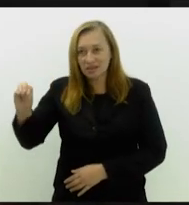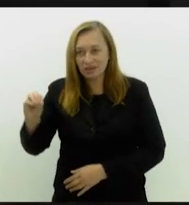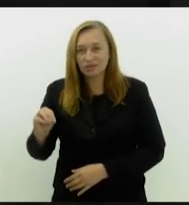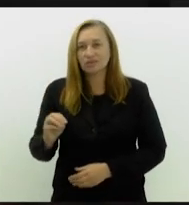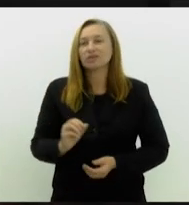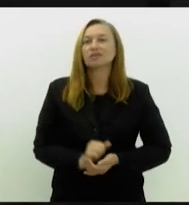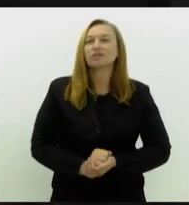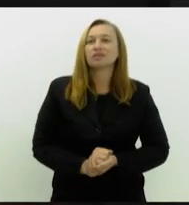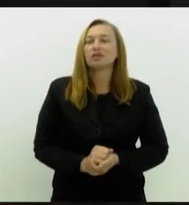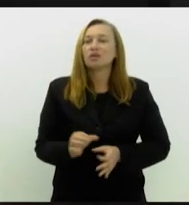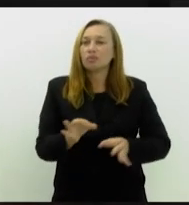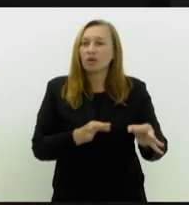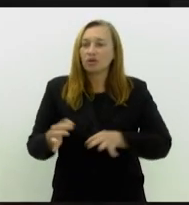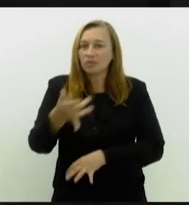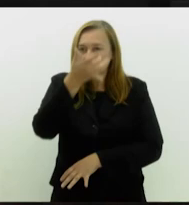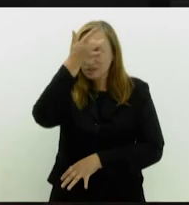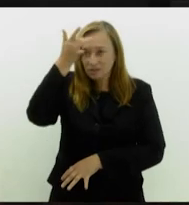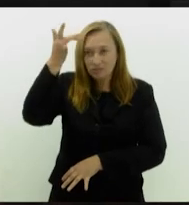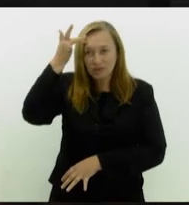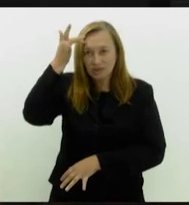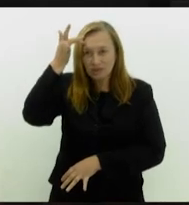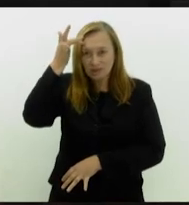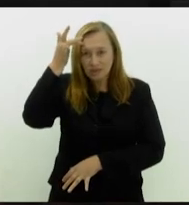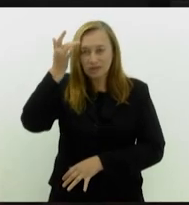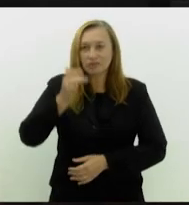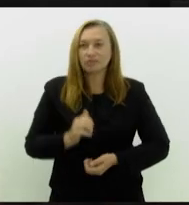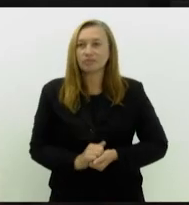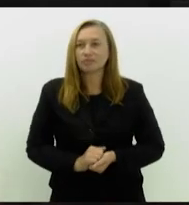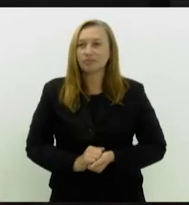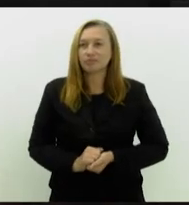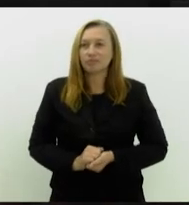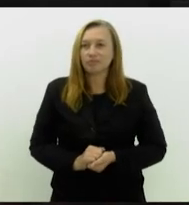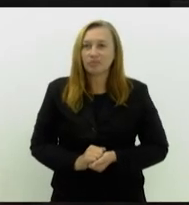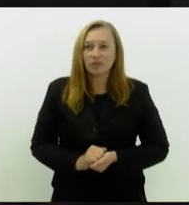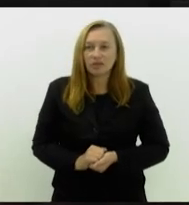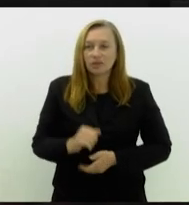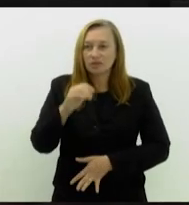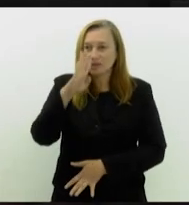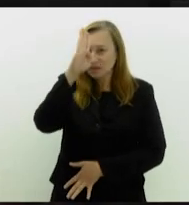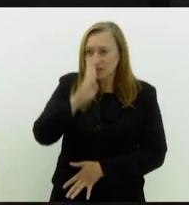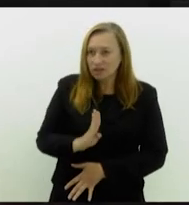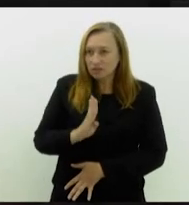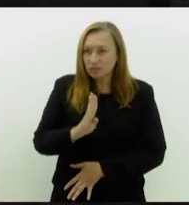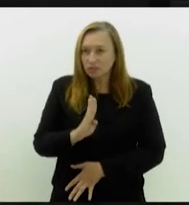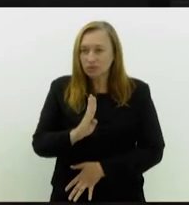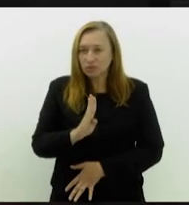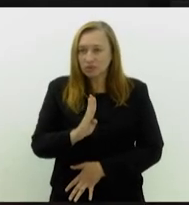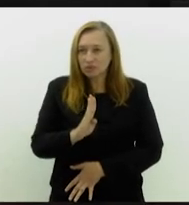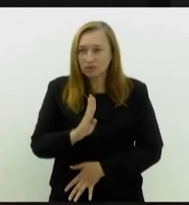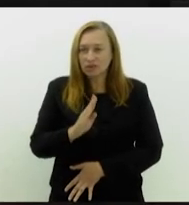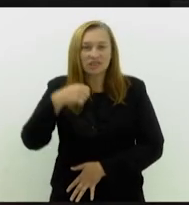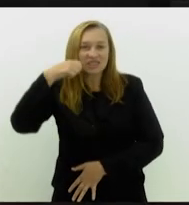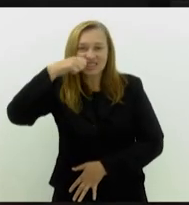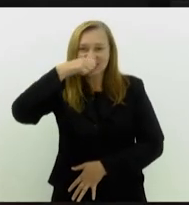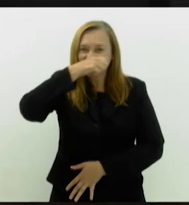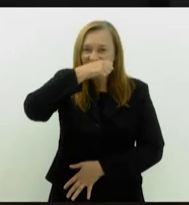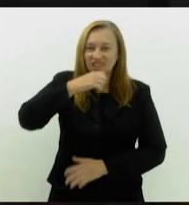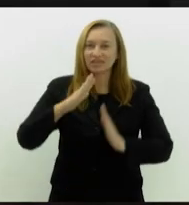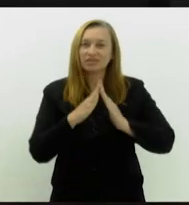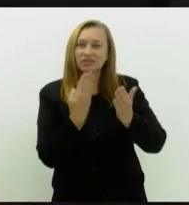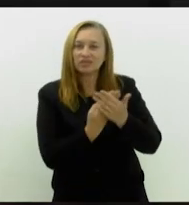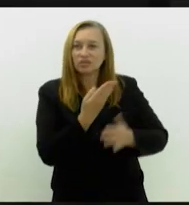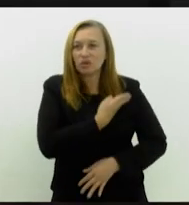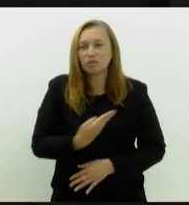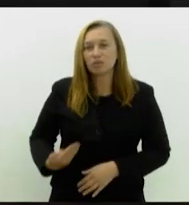instituído o programa de saúde mental visando a disponibilização gratuita de escovas de dentes nas escolas